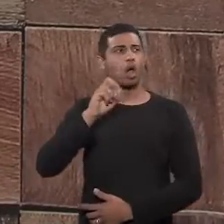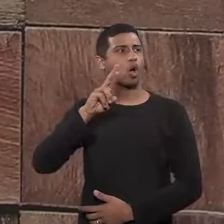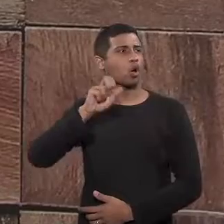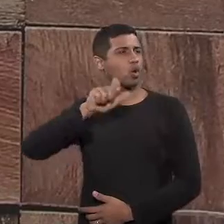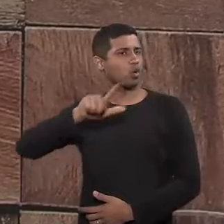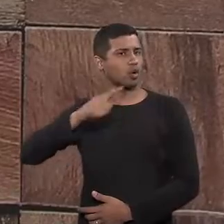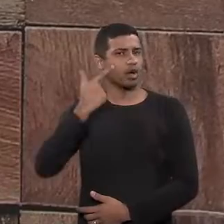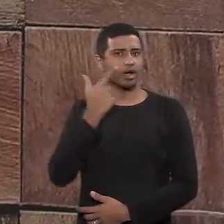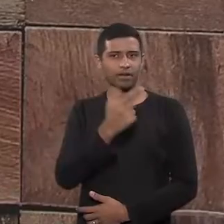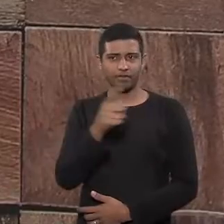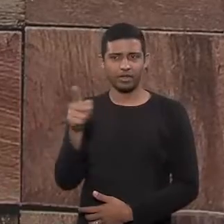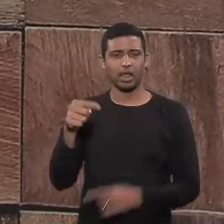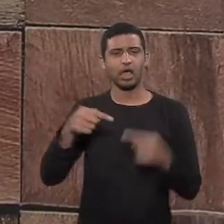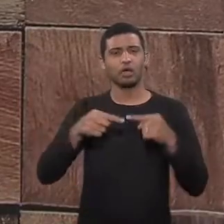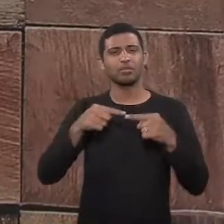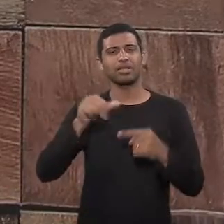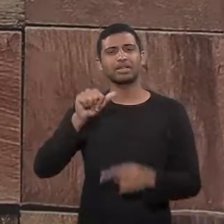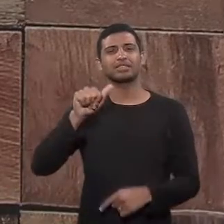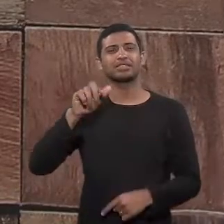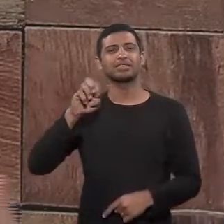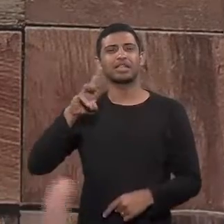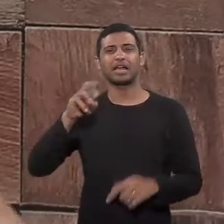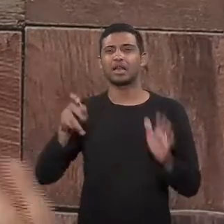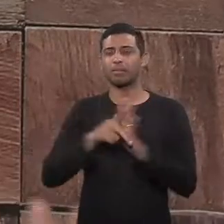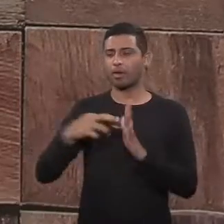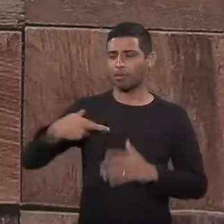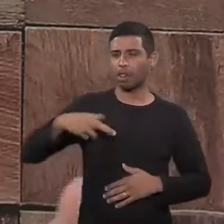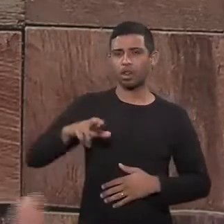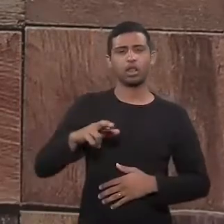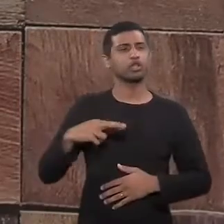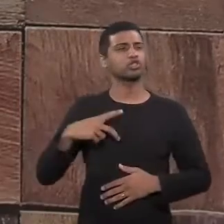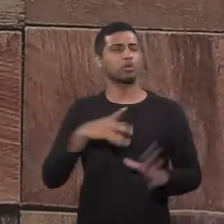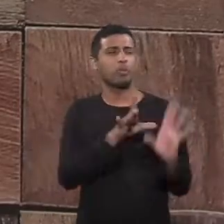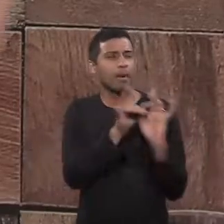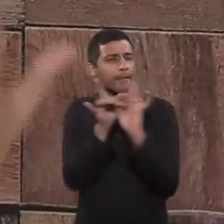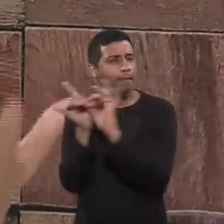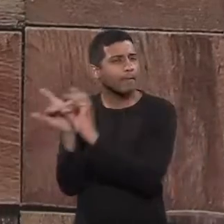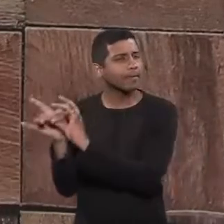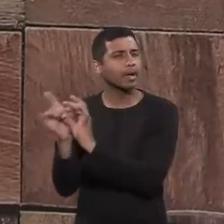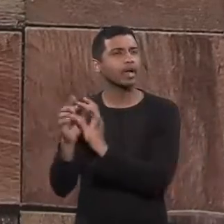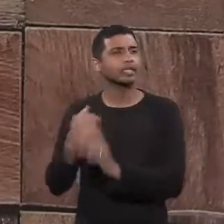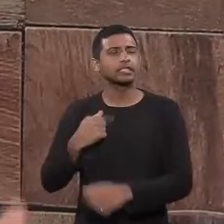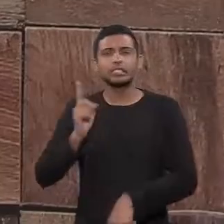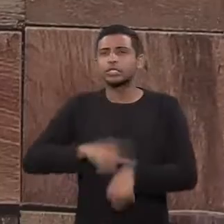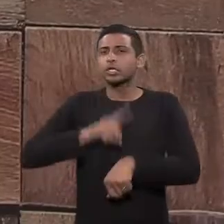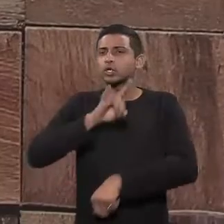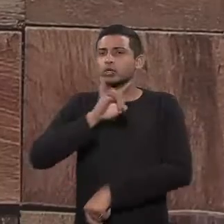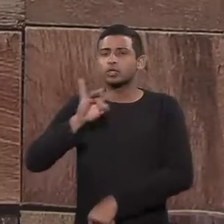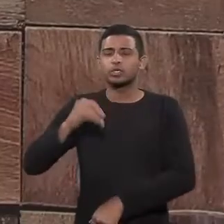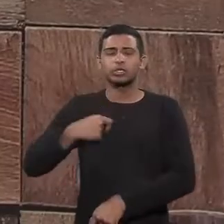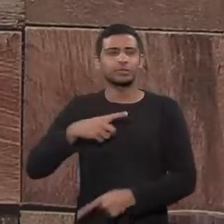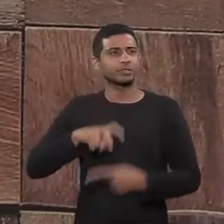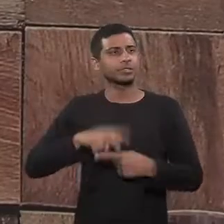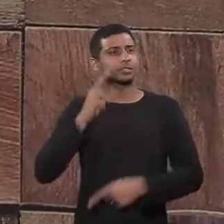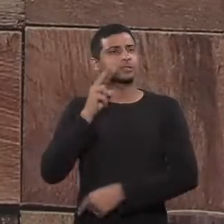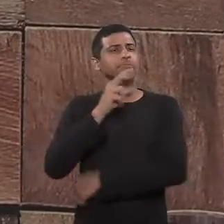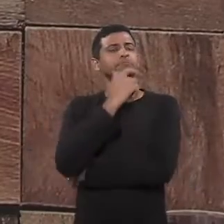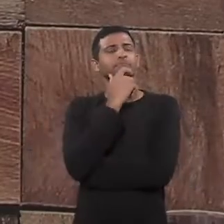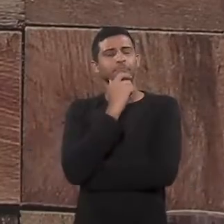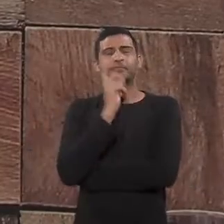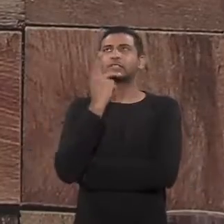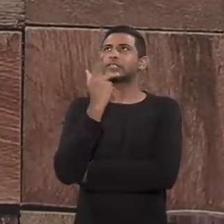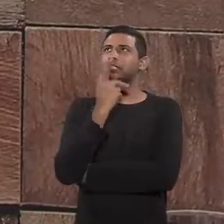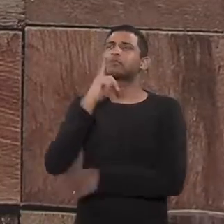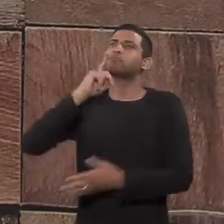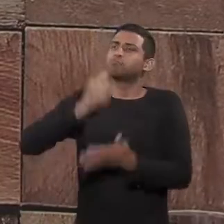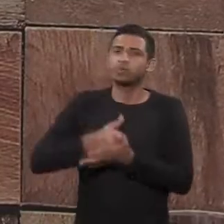aquelas músicas, claro, eram músicas sacras, tinha todo o envolvimento da letra, da mensagem. Naquele dia,